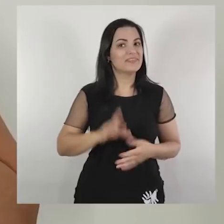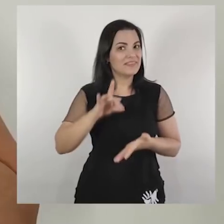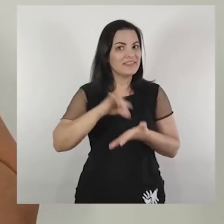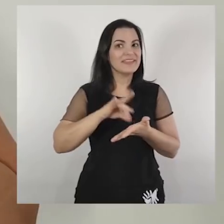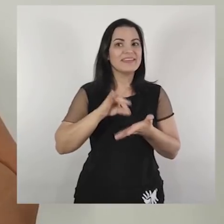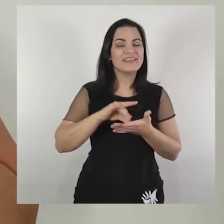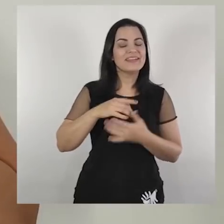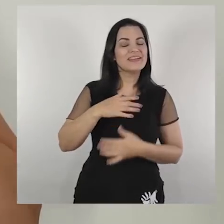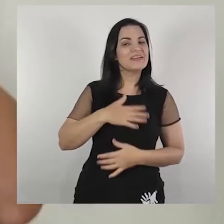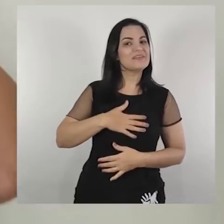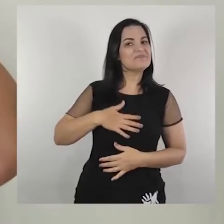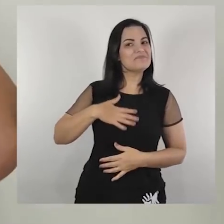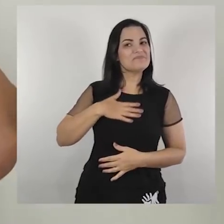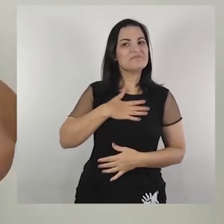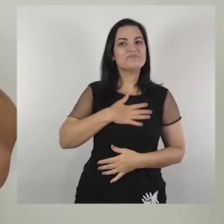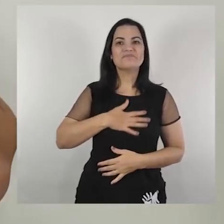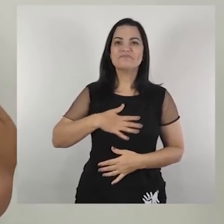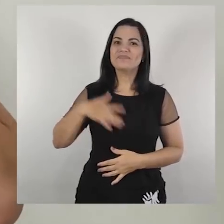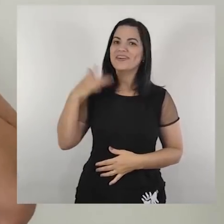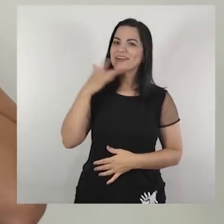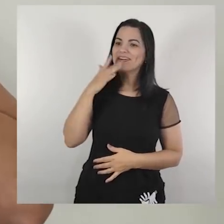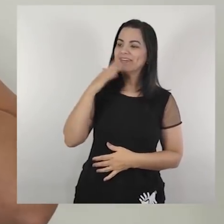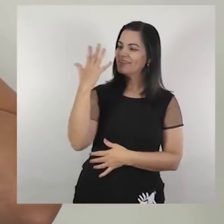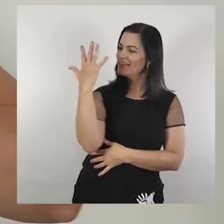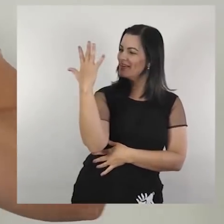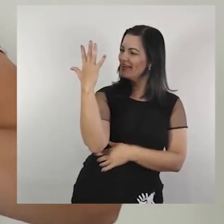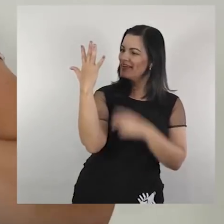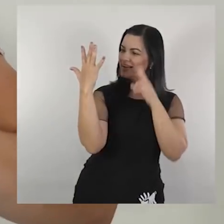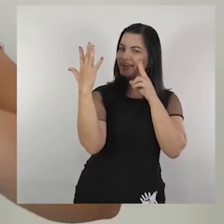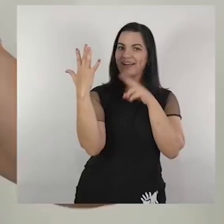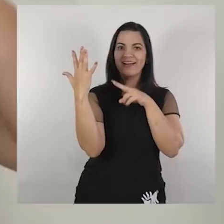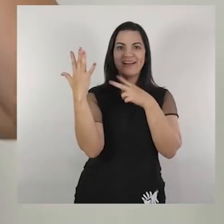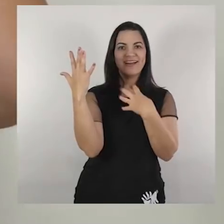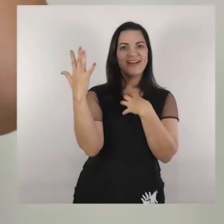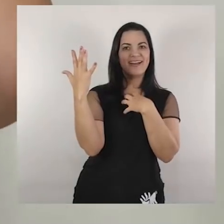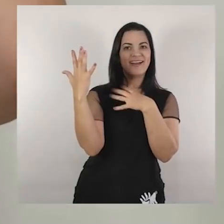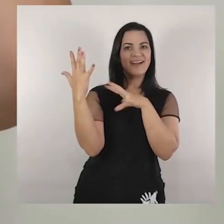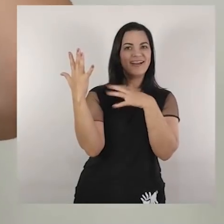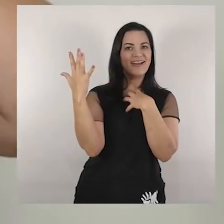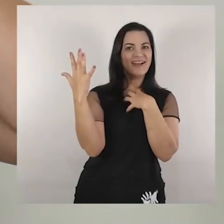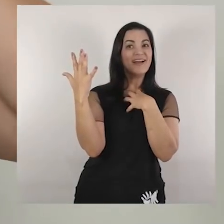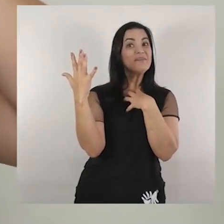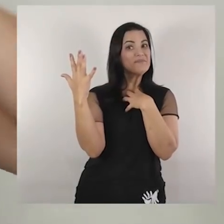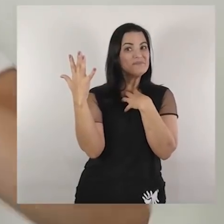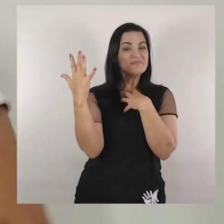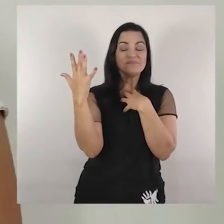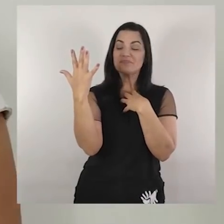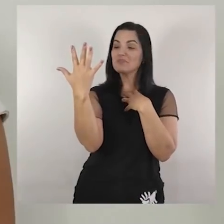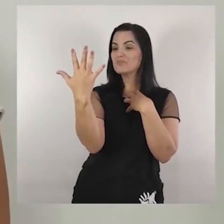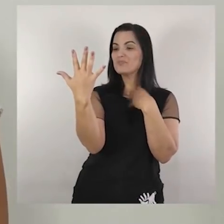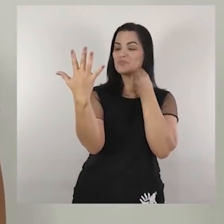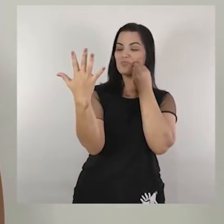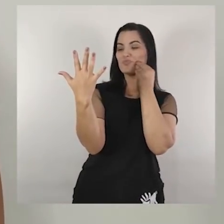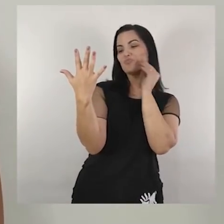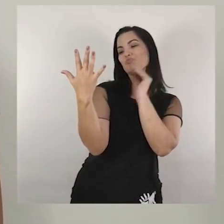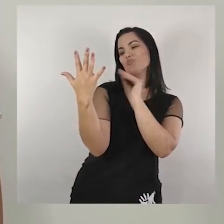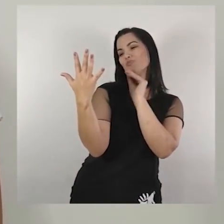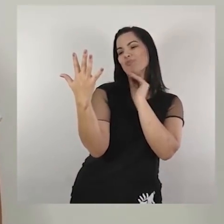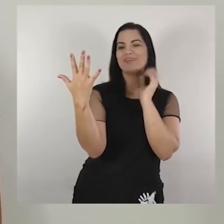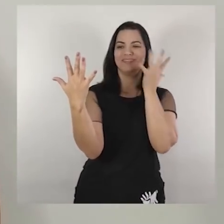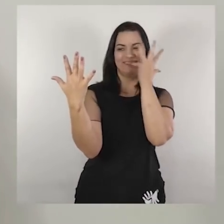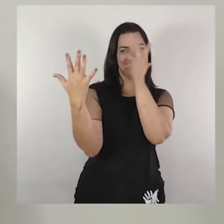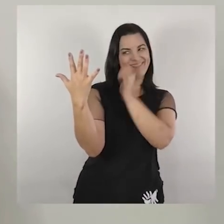Isso mesmo, é muito legal olhar no espelho, né, gente? Dá pra ajeitar o cabelo e todo dia olhar e falar